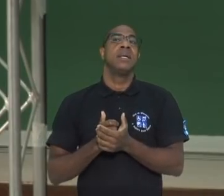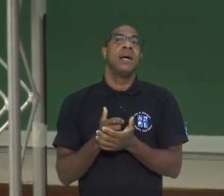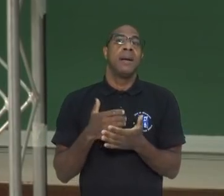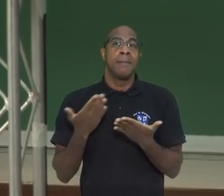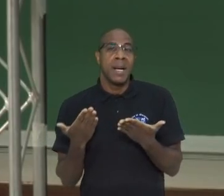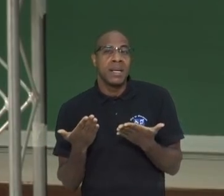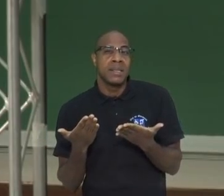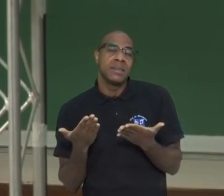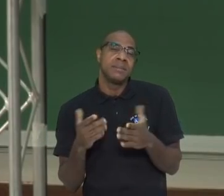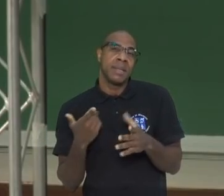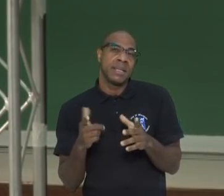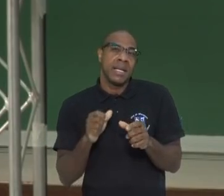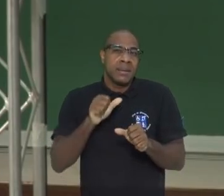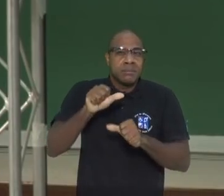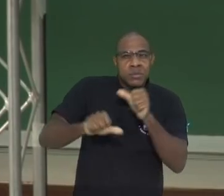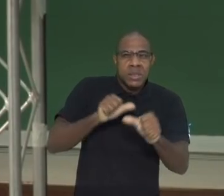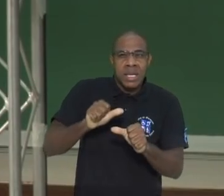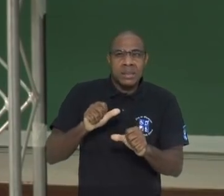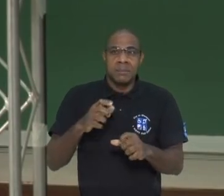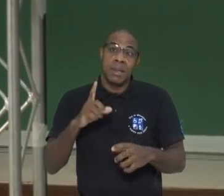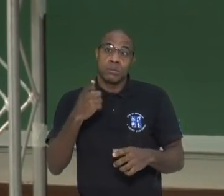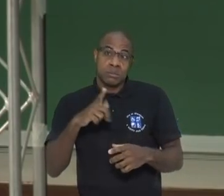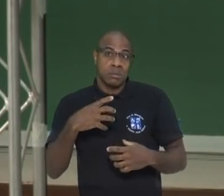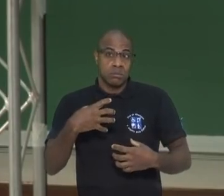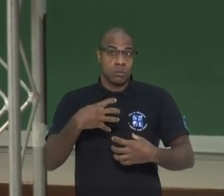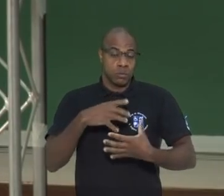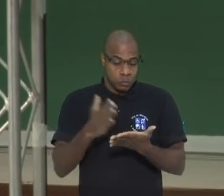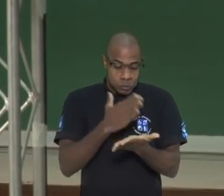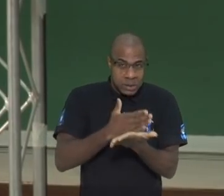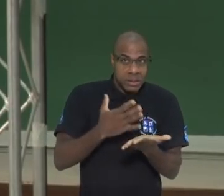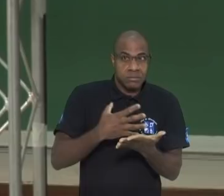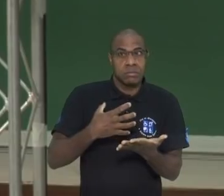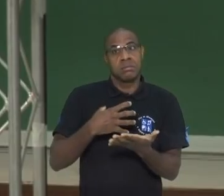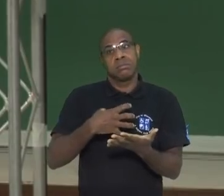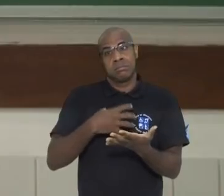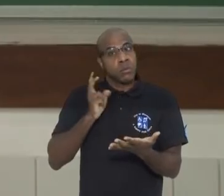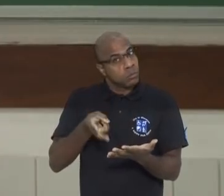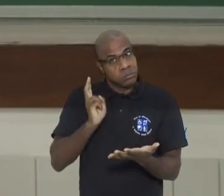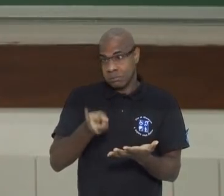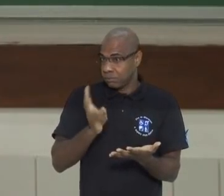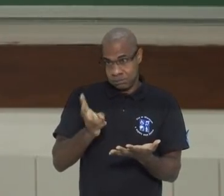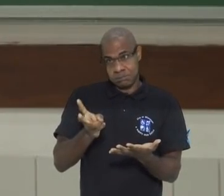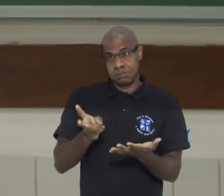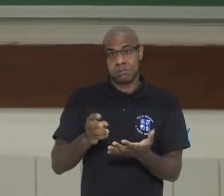chegam a mudar o sentido do texto. Vamos continuar, então?